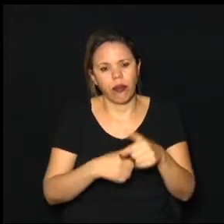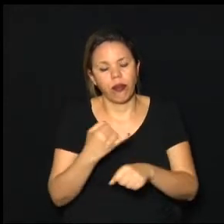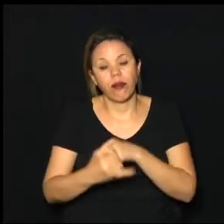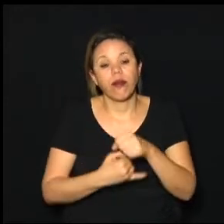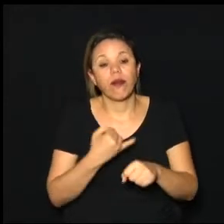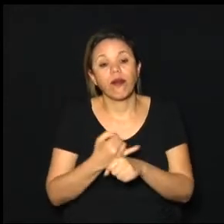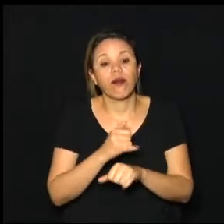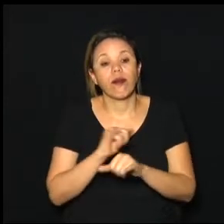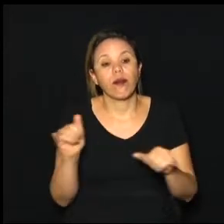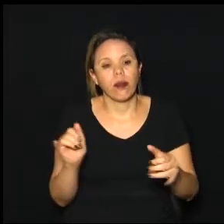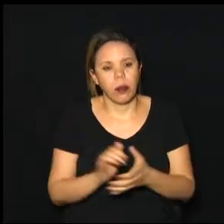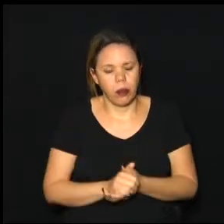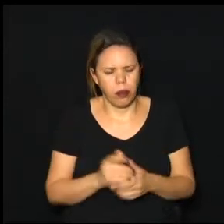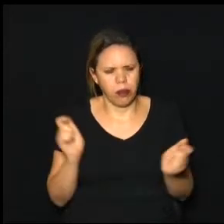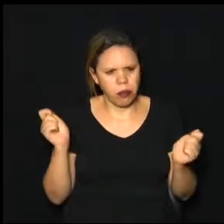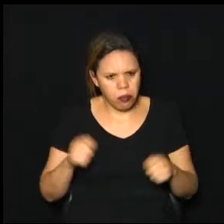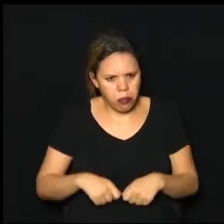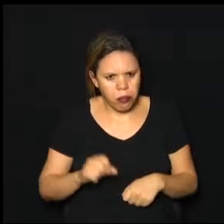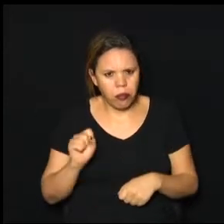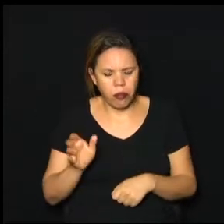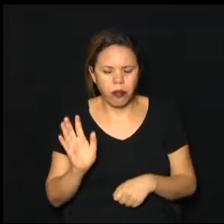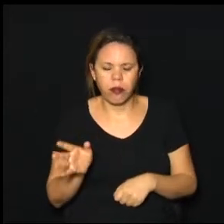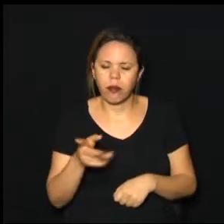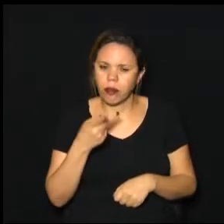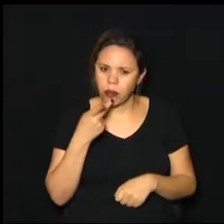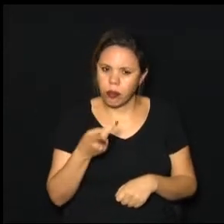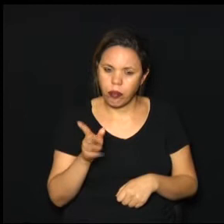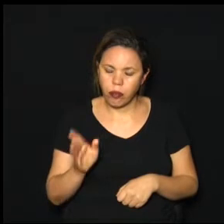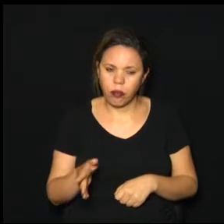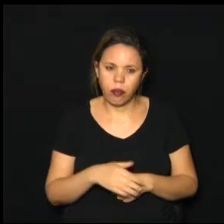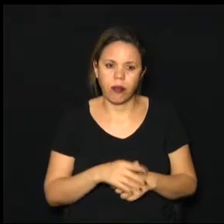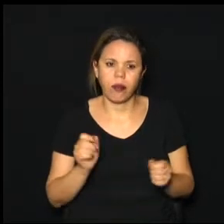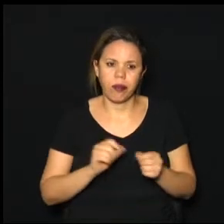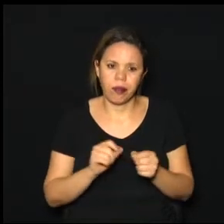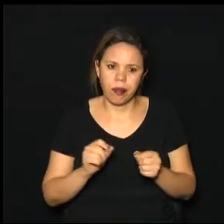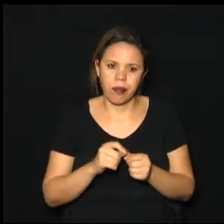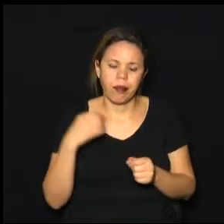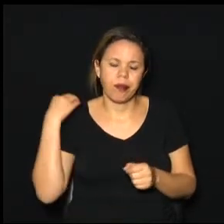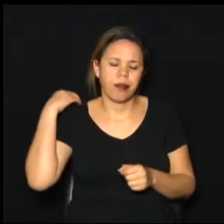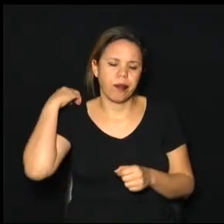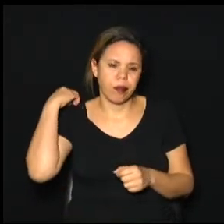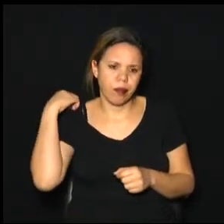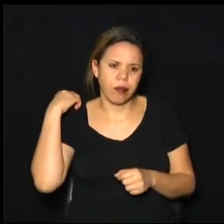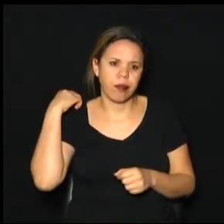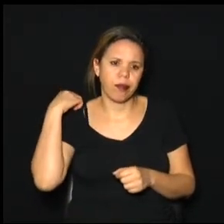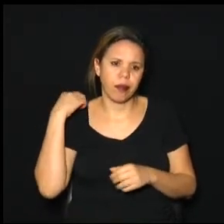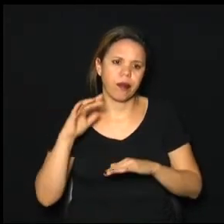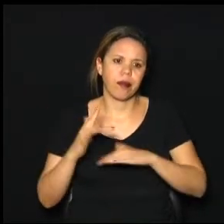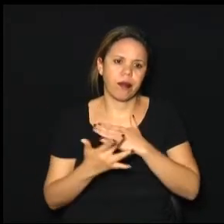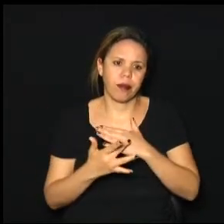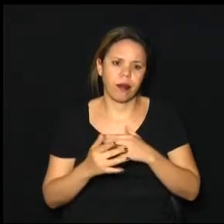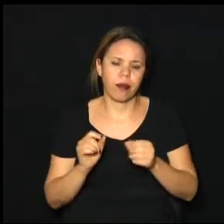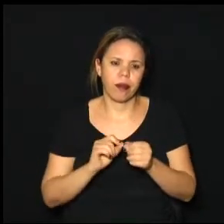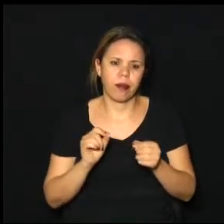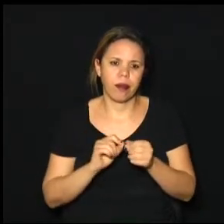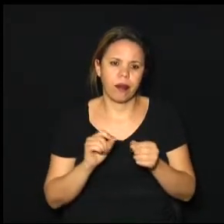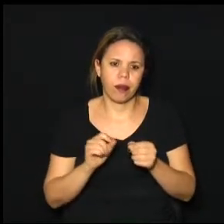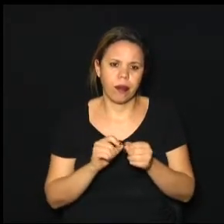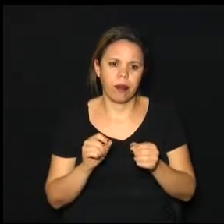internet. É possível, já falamos sobre isso, pode ser feito pelas redes sociais, pode ser feito por